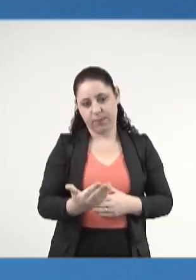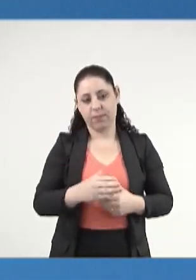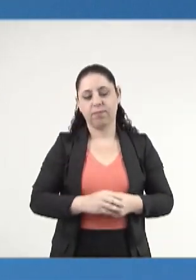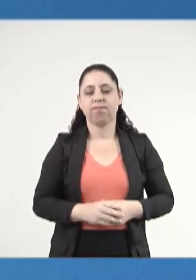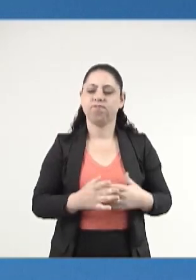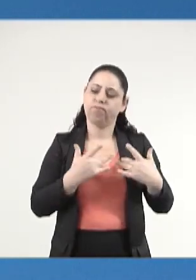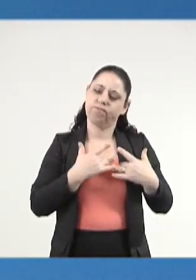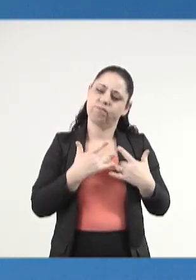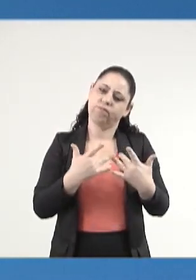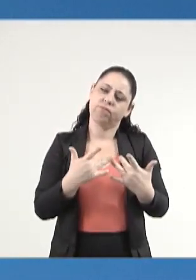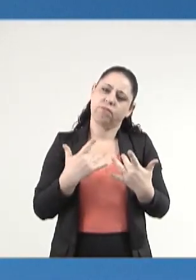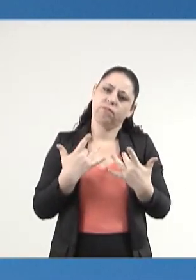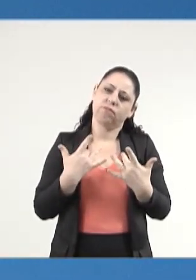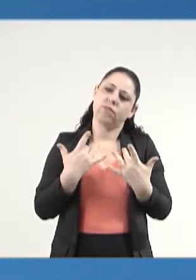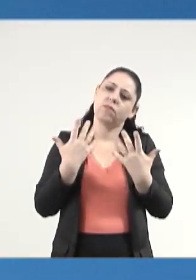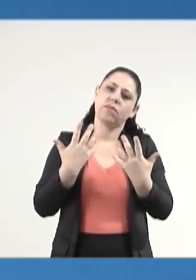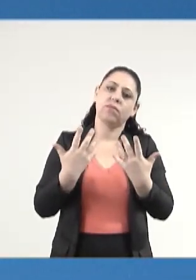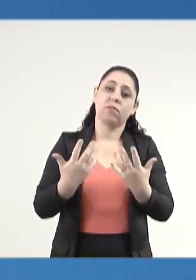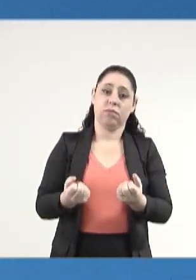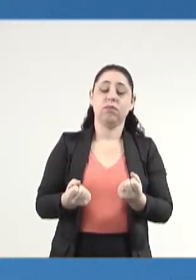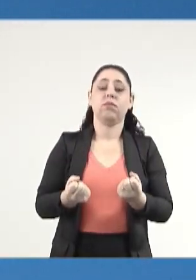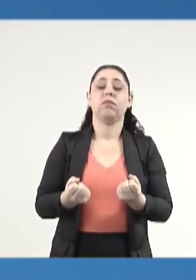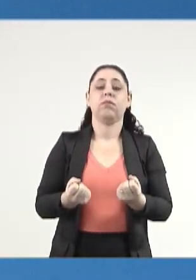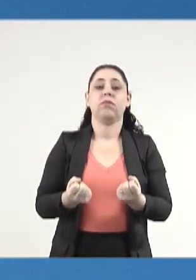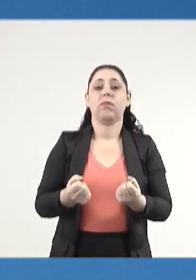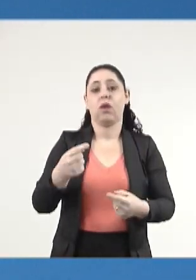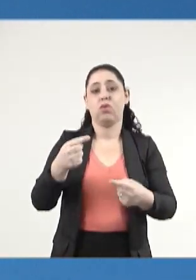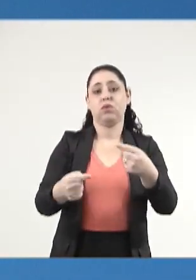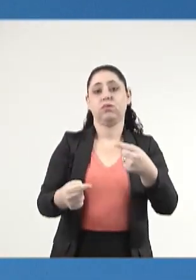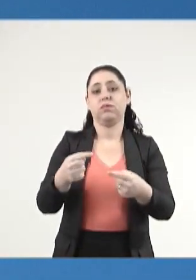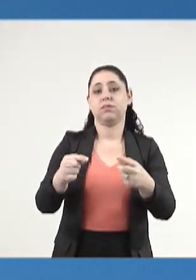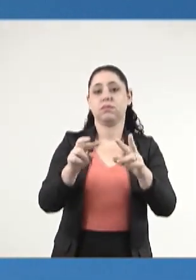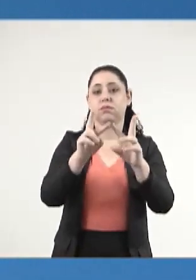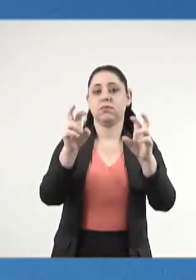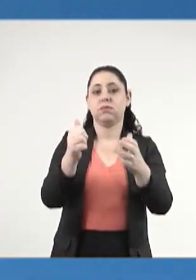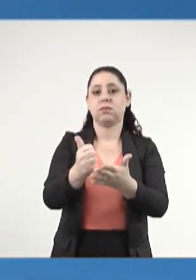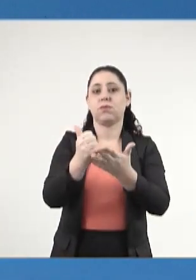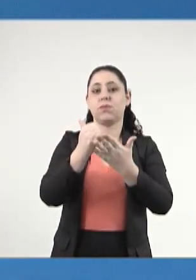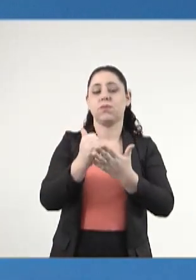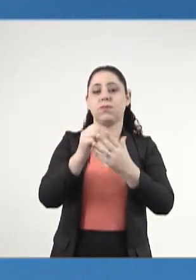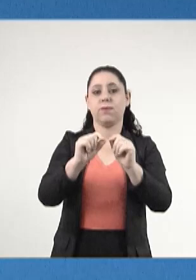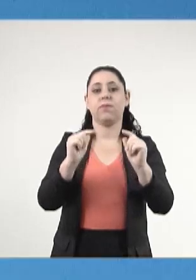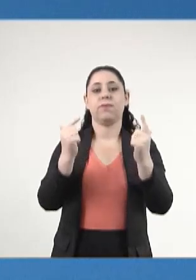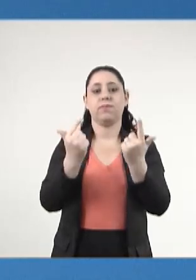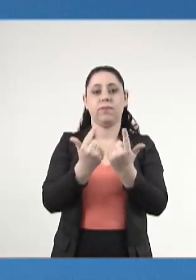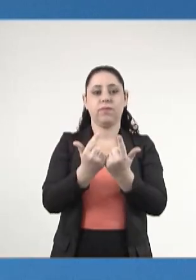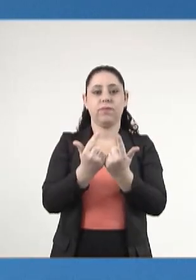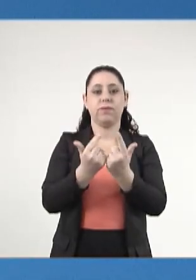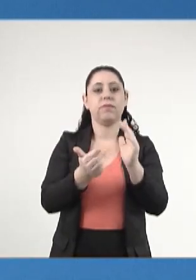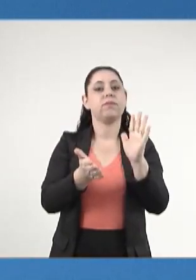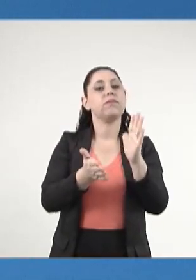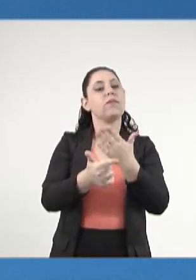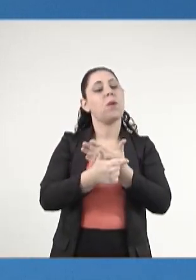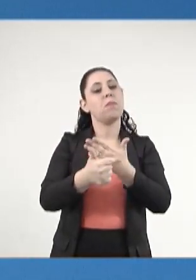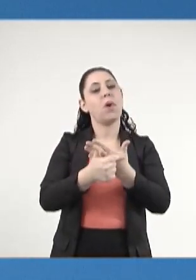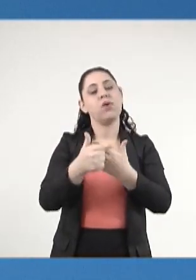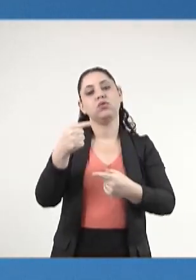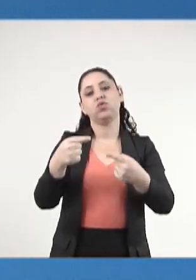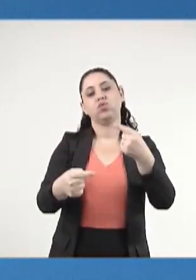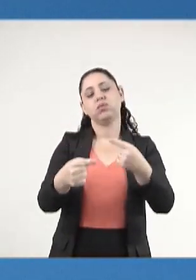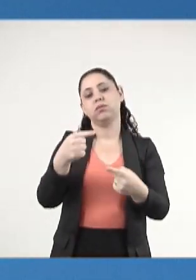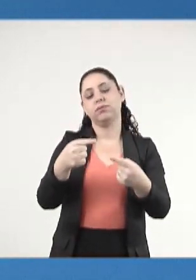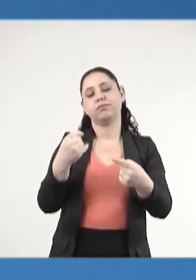pela sensibilidade em acolher esse debate, esse tema, trazendo para casa, no papel dela, uma